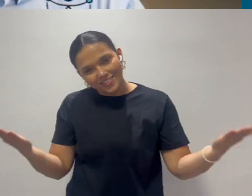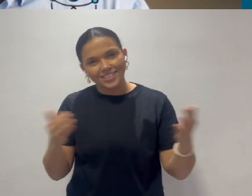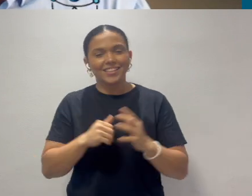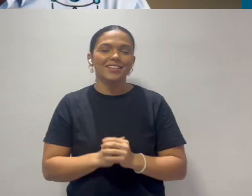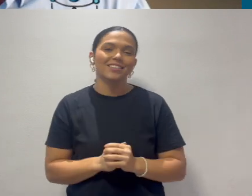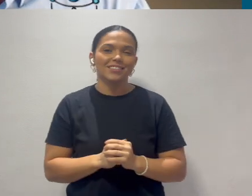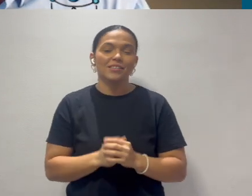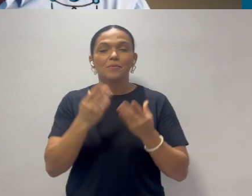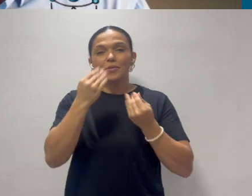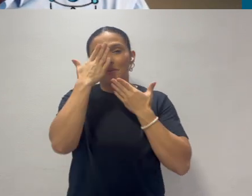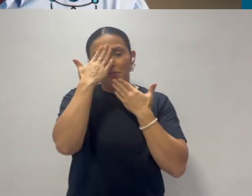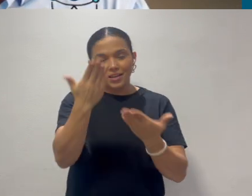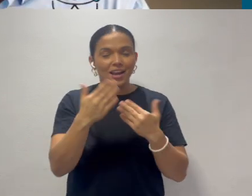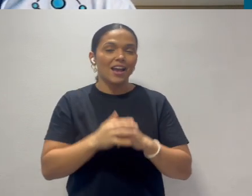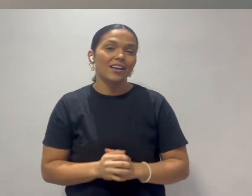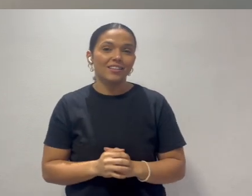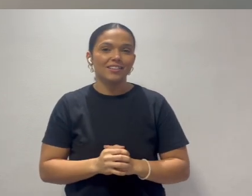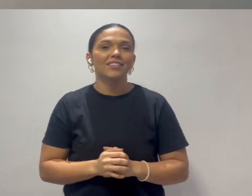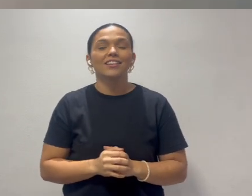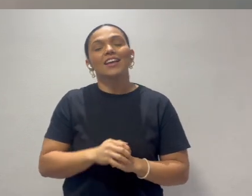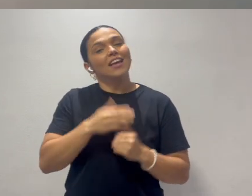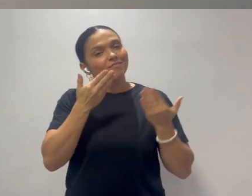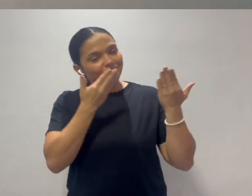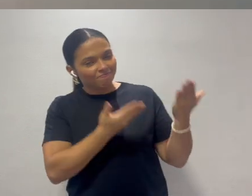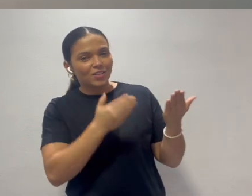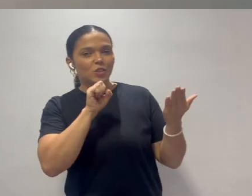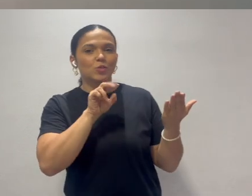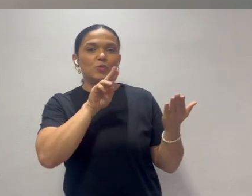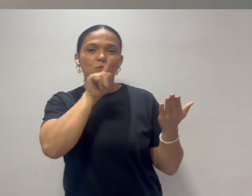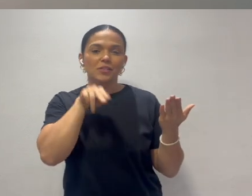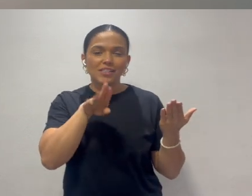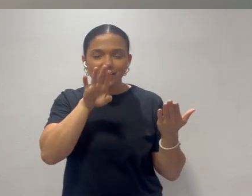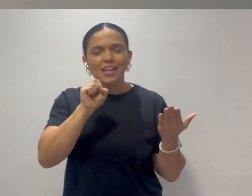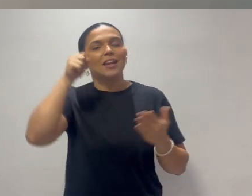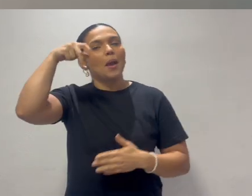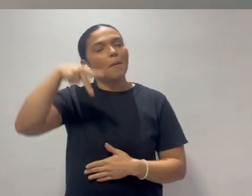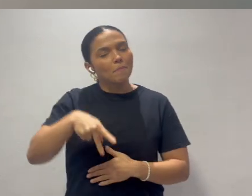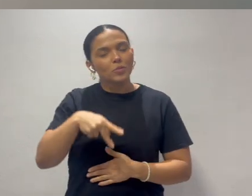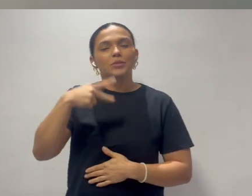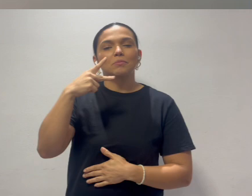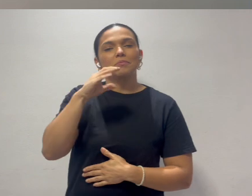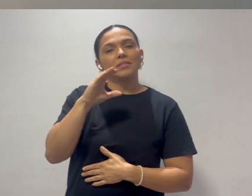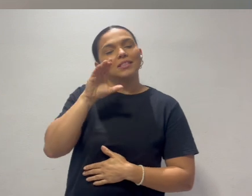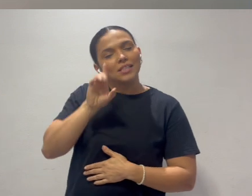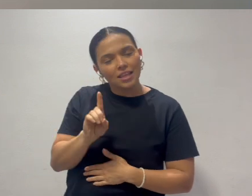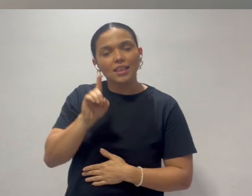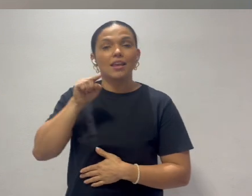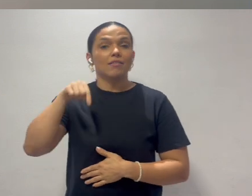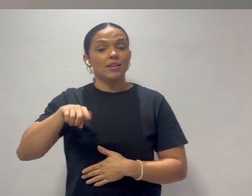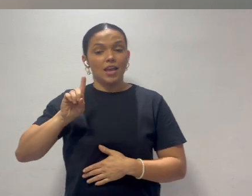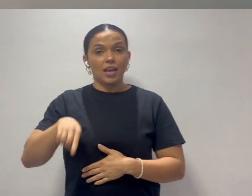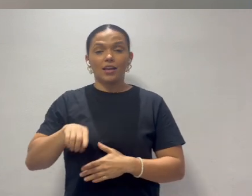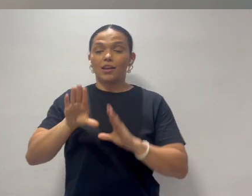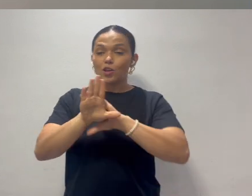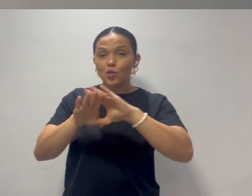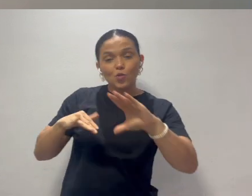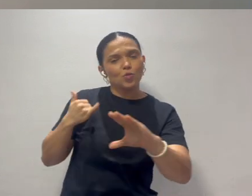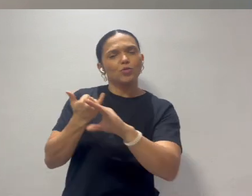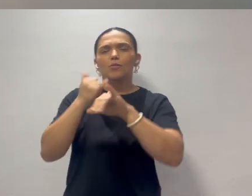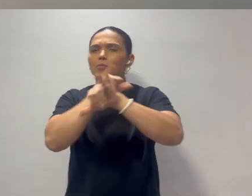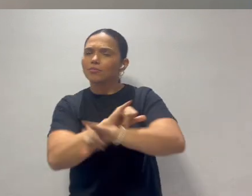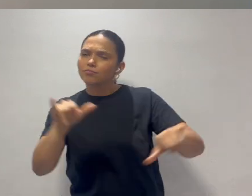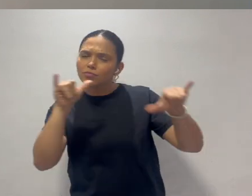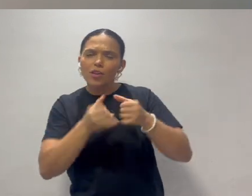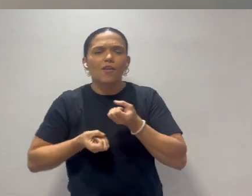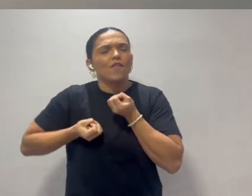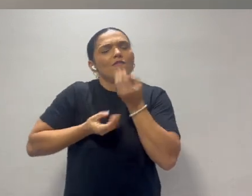Valeu, esta é a Suzane Maia, CEO da Aposenta PCD. Este é o Diário PCD, o canal que traz a notícia, traz a